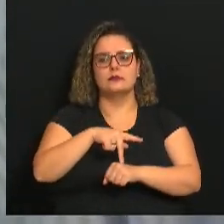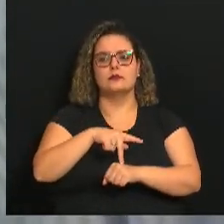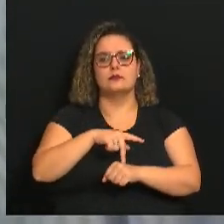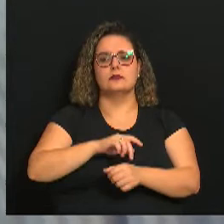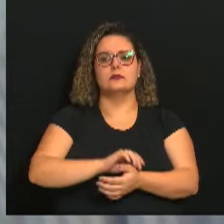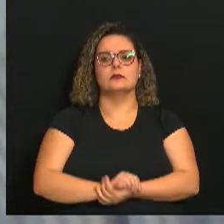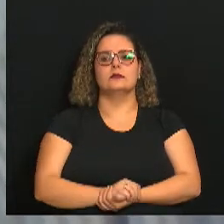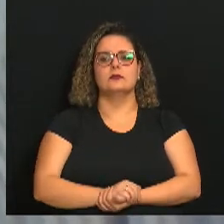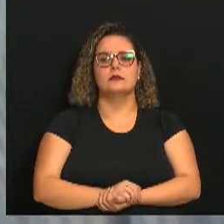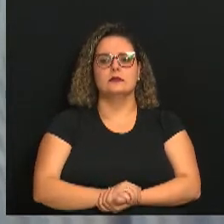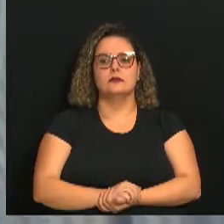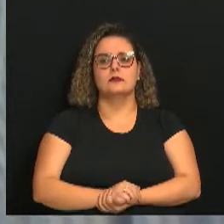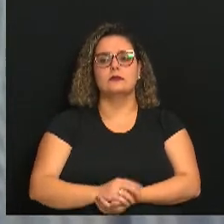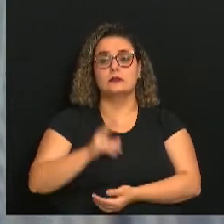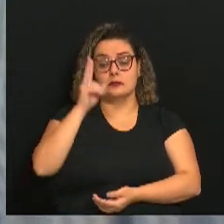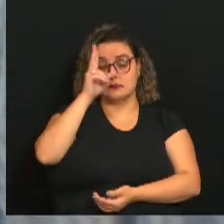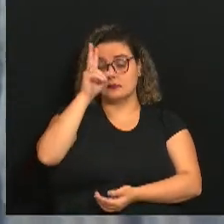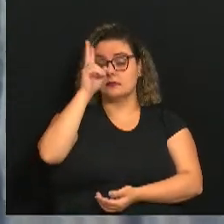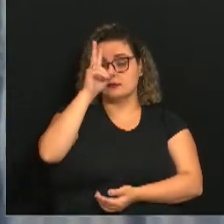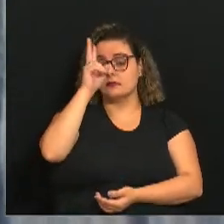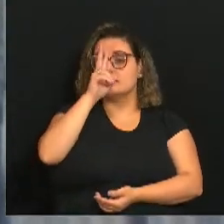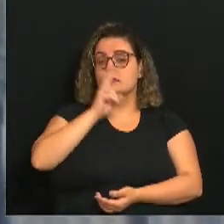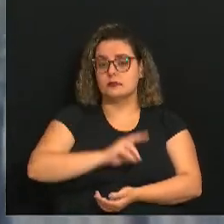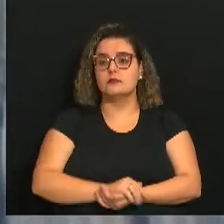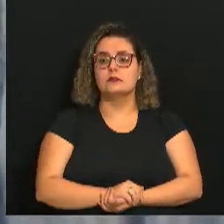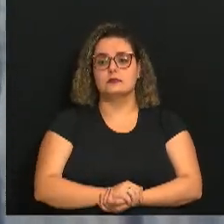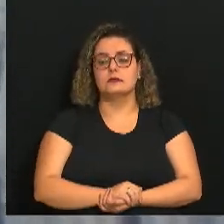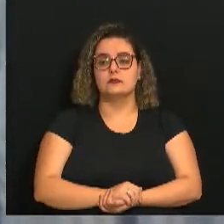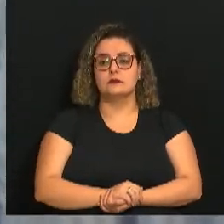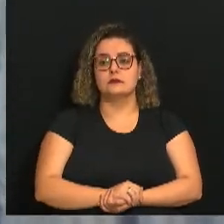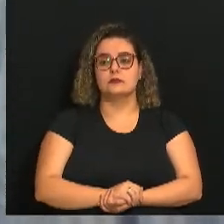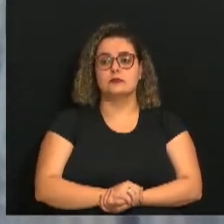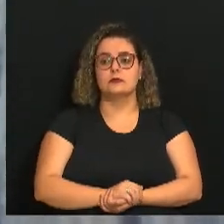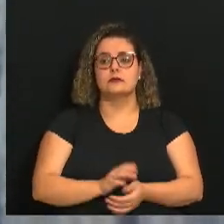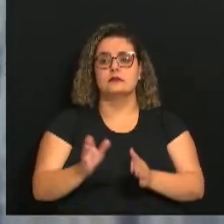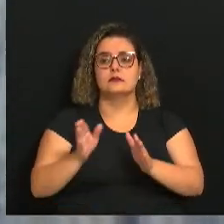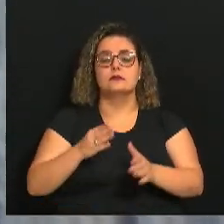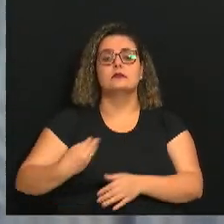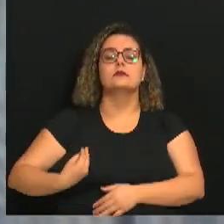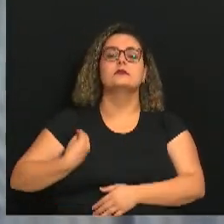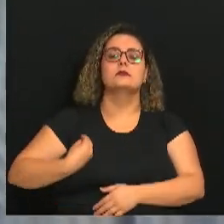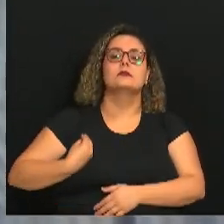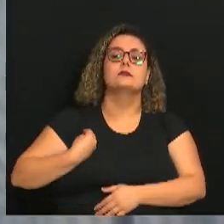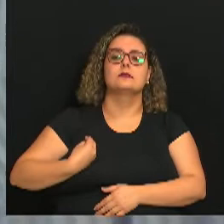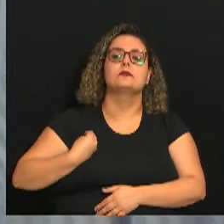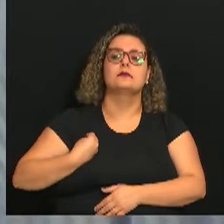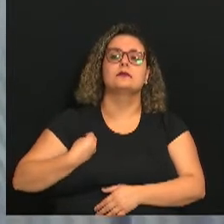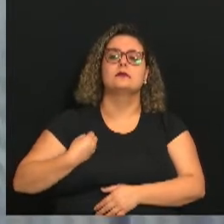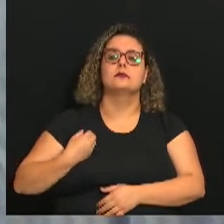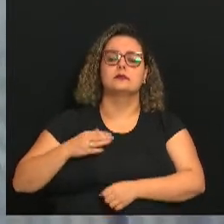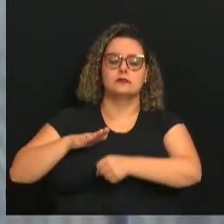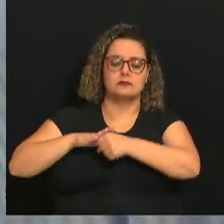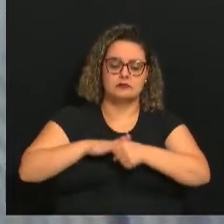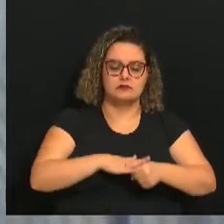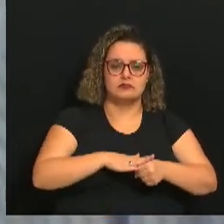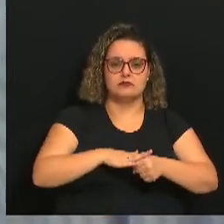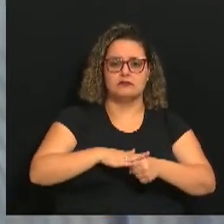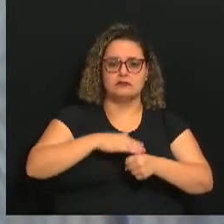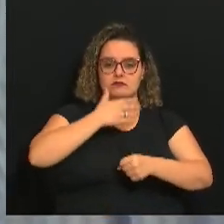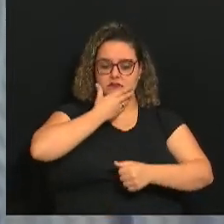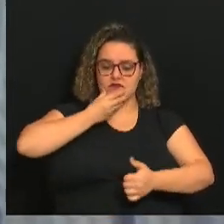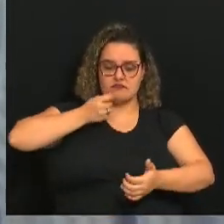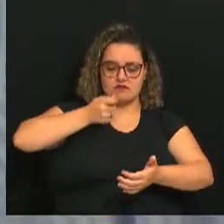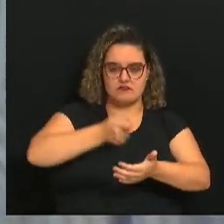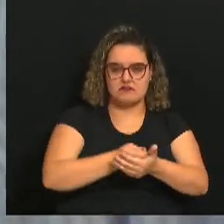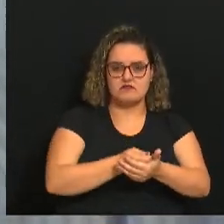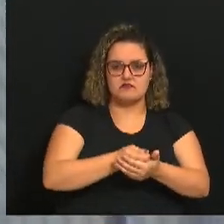sempre muito lembrada por conta da gente viver ainda numa sociedade, né, marcada pela opressão, pelo machismo e pela falta